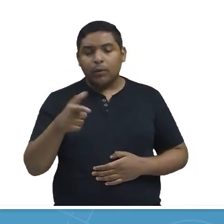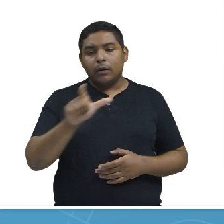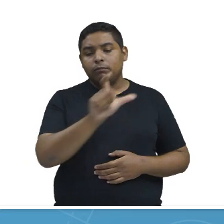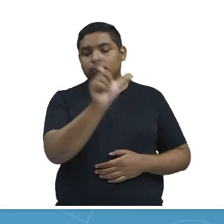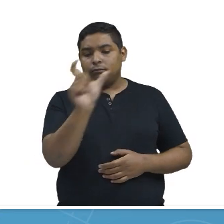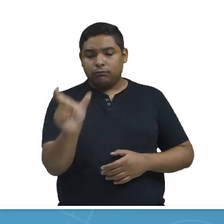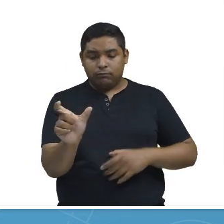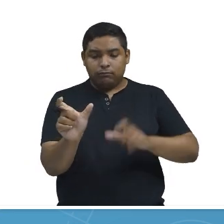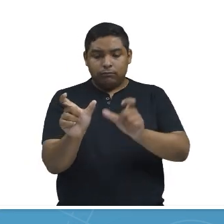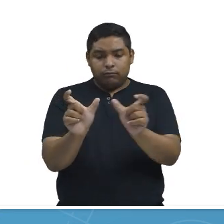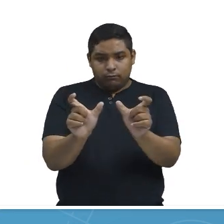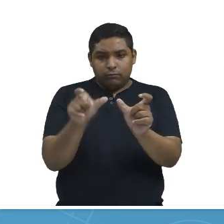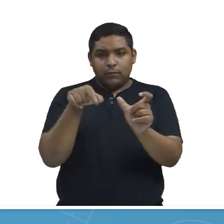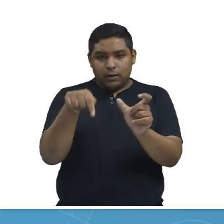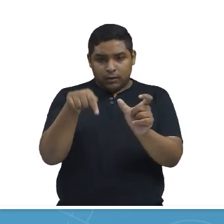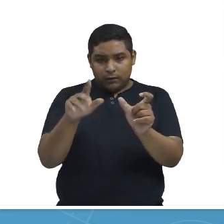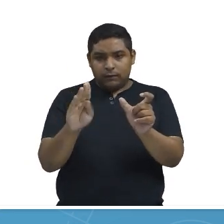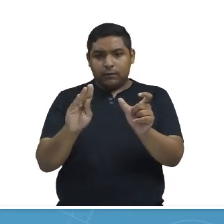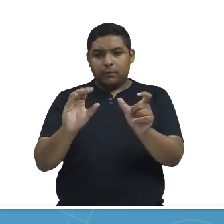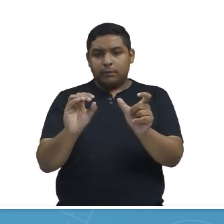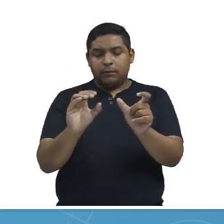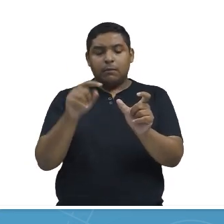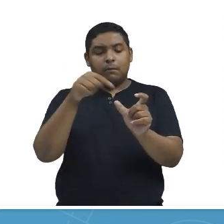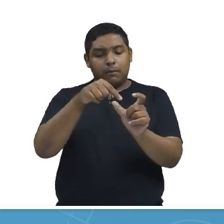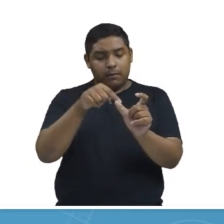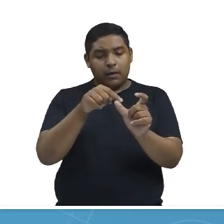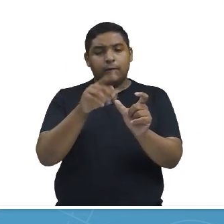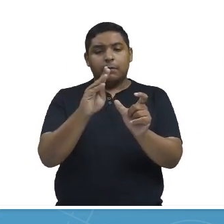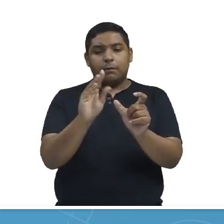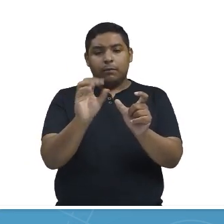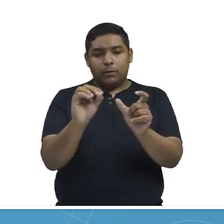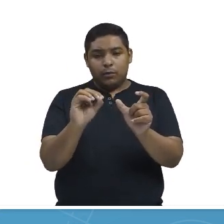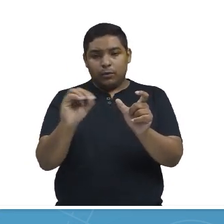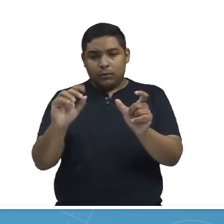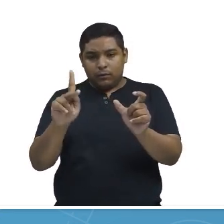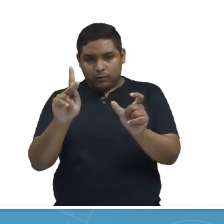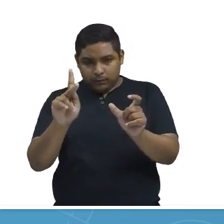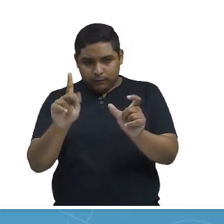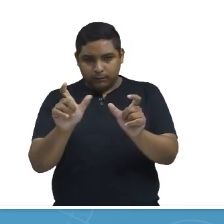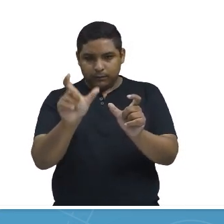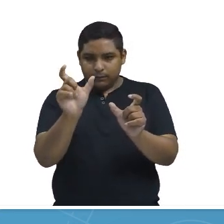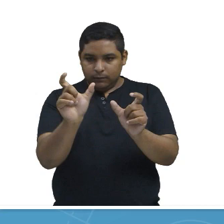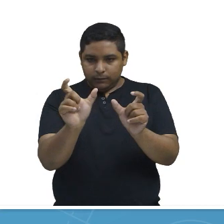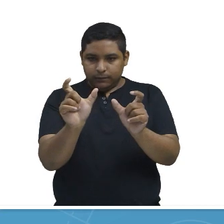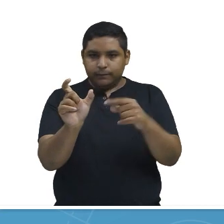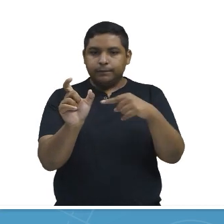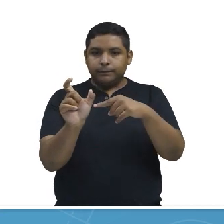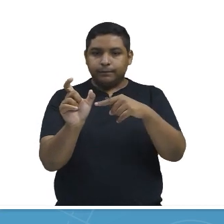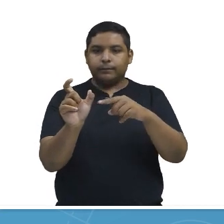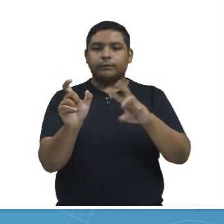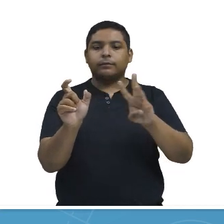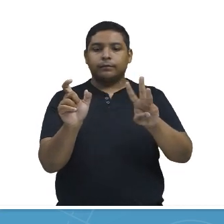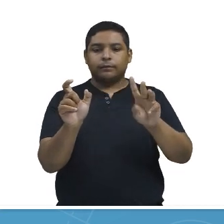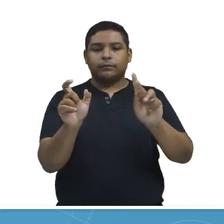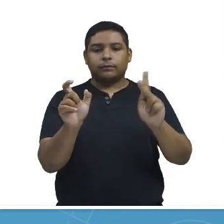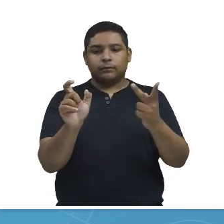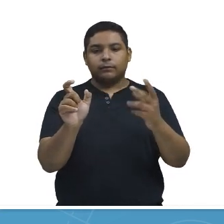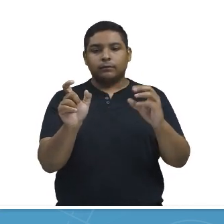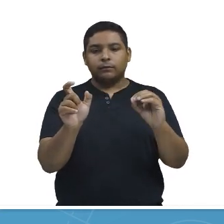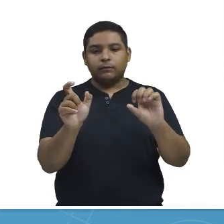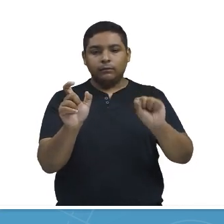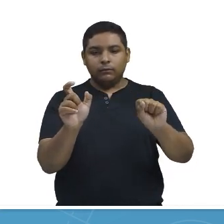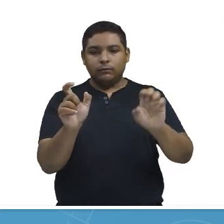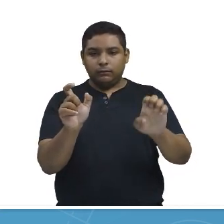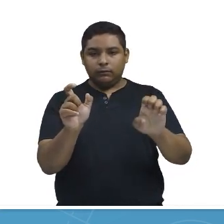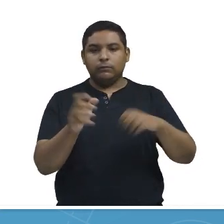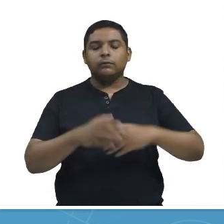Então, isso quer dizer o quê? Que esse book, ele possui algo. Possui o quê? No caso ali, logo depois do whose, o que é? O